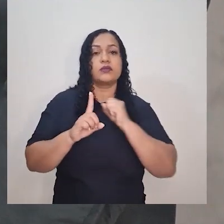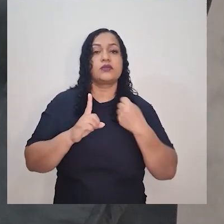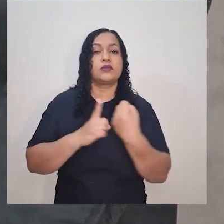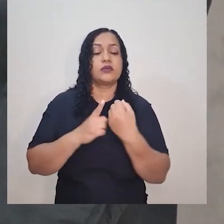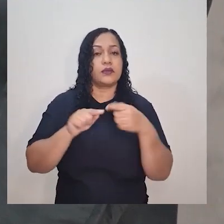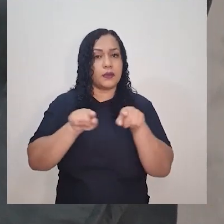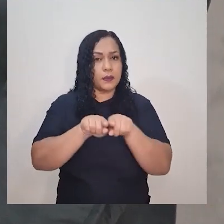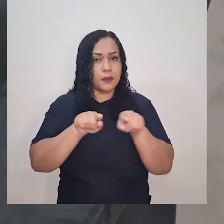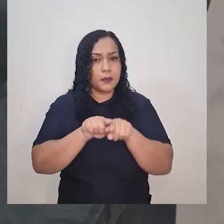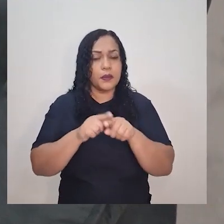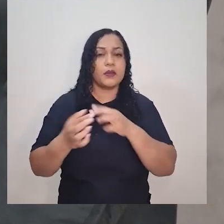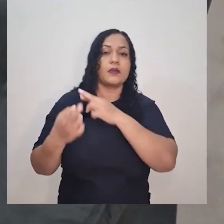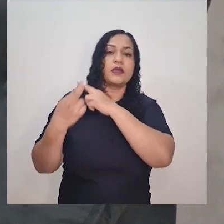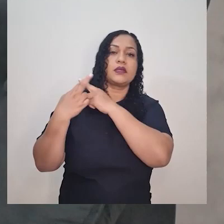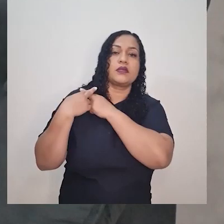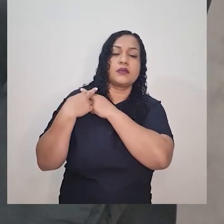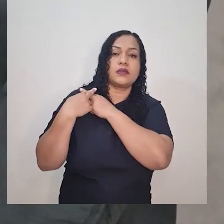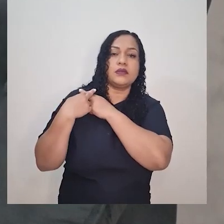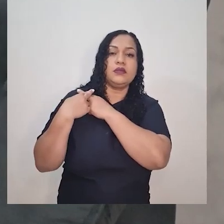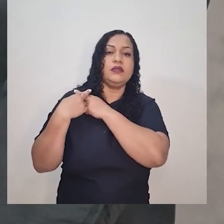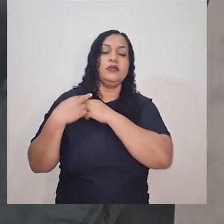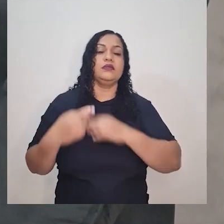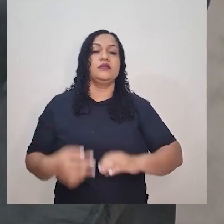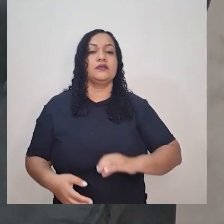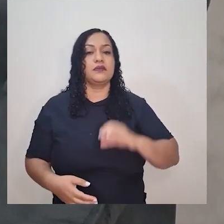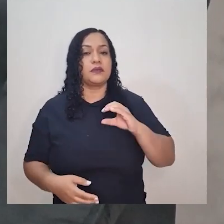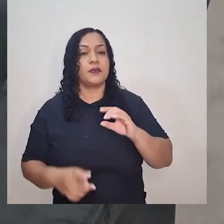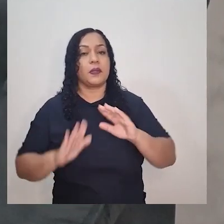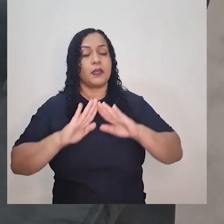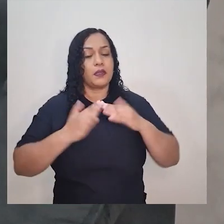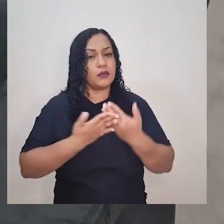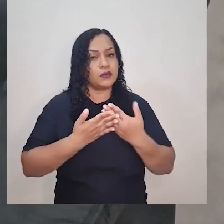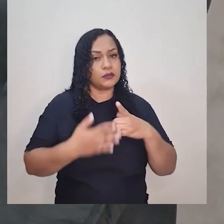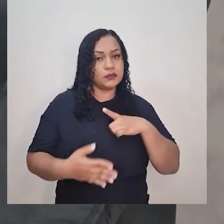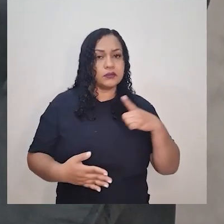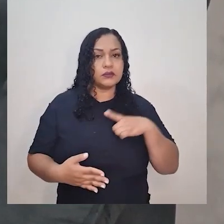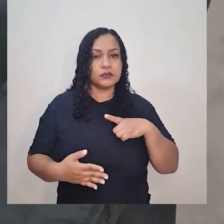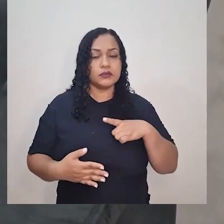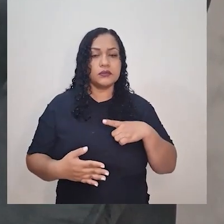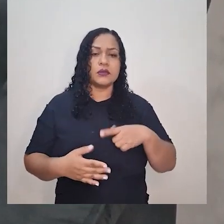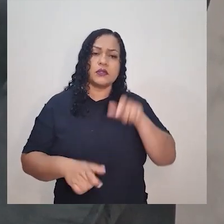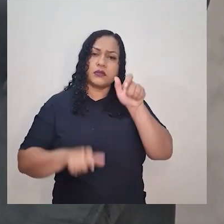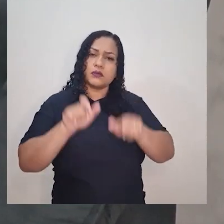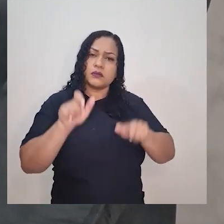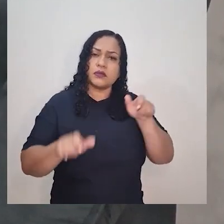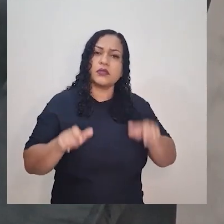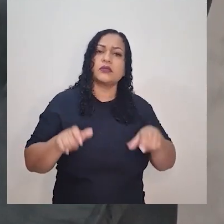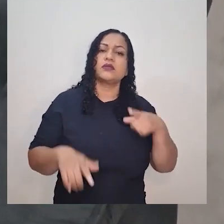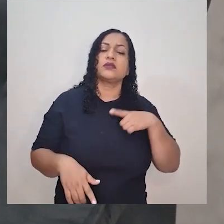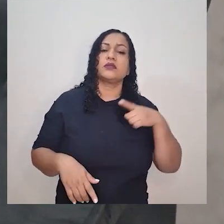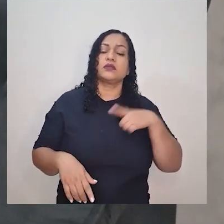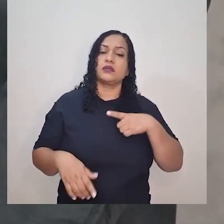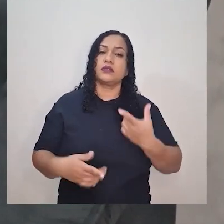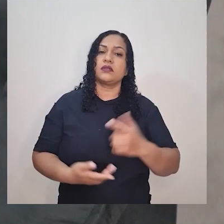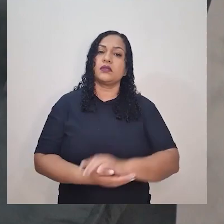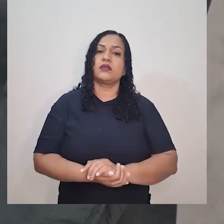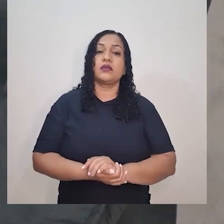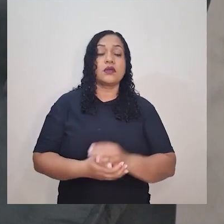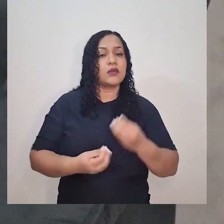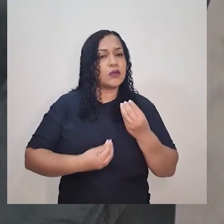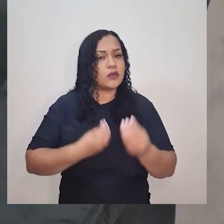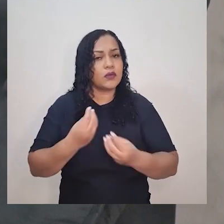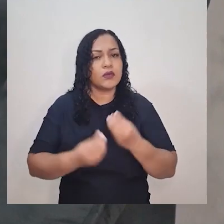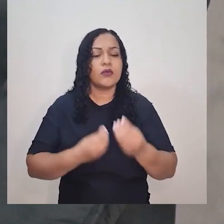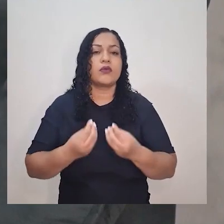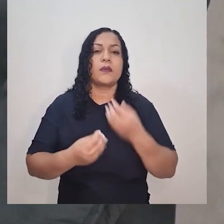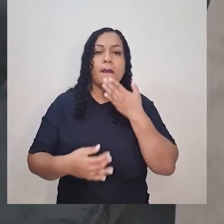também uma responsabilidade cidadã que as nossas escolas têm, que os nossos sujeitos têm, enquanto contribuir, né, para a nossa